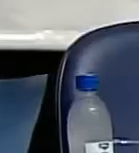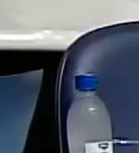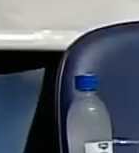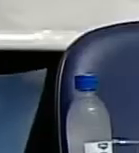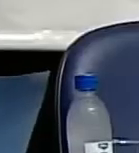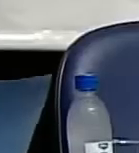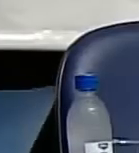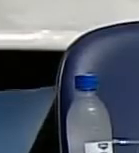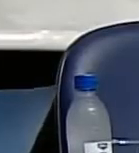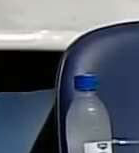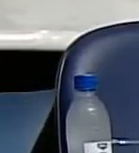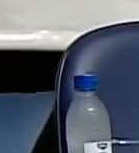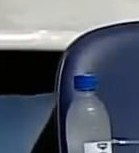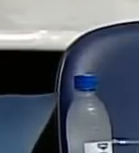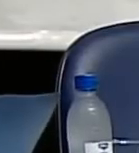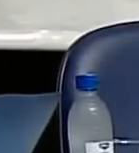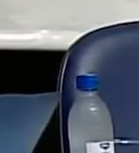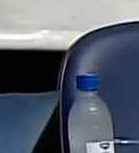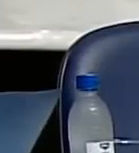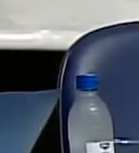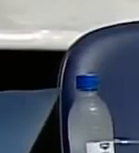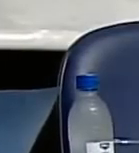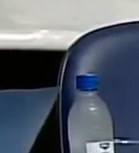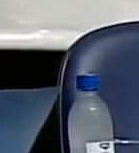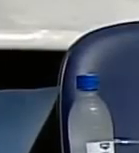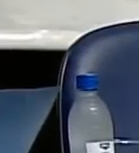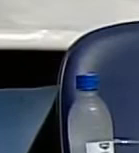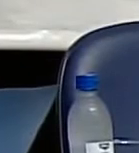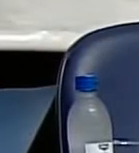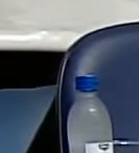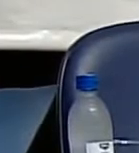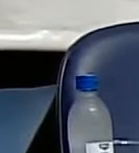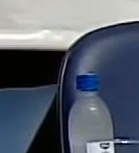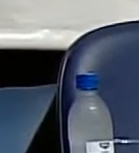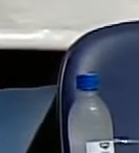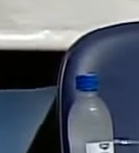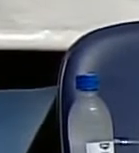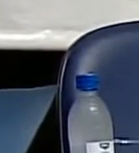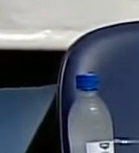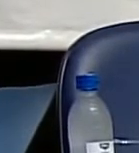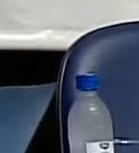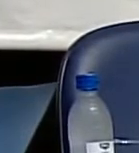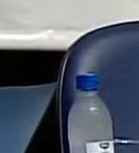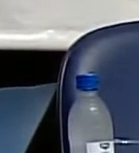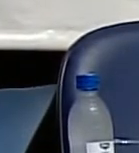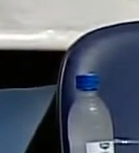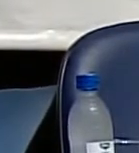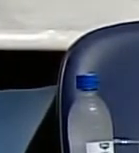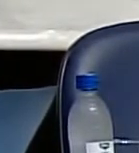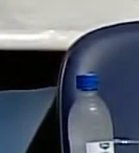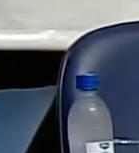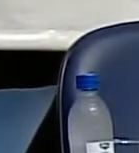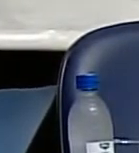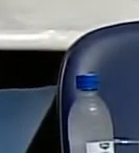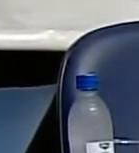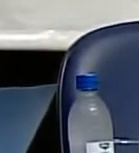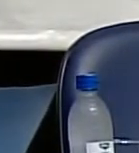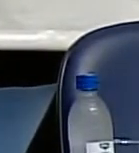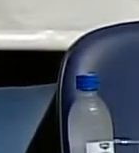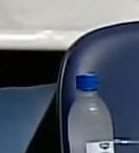com a apresentação do tema Novas abordagens em prevenção com tratamento.